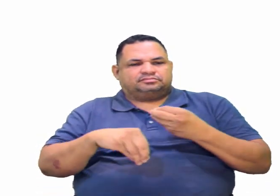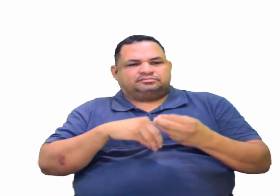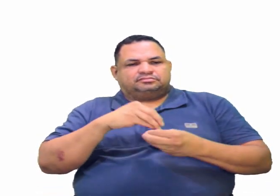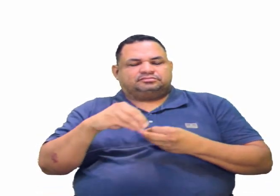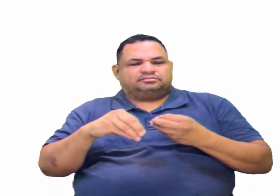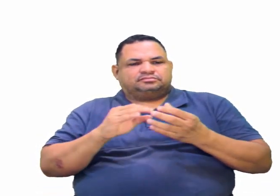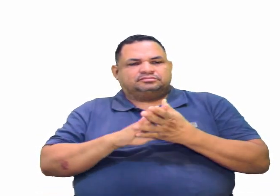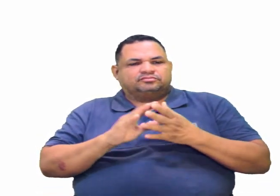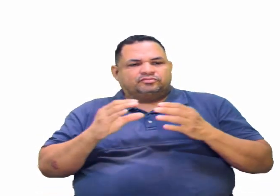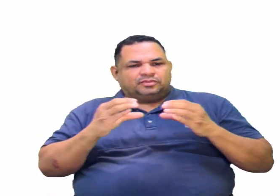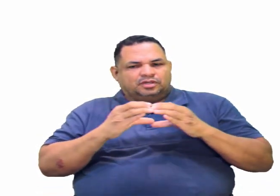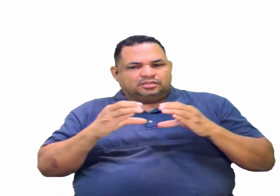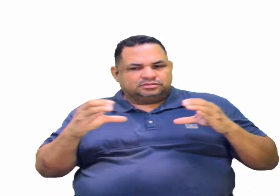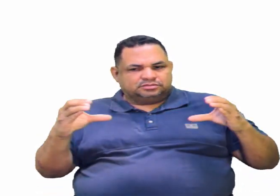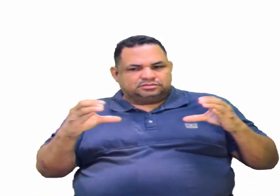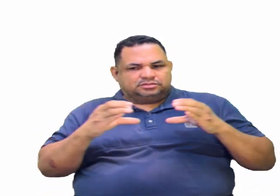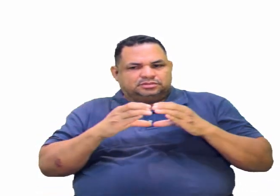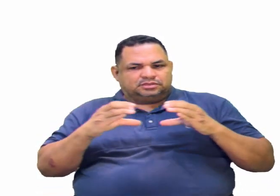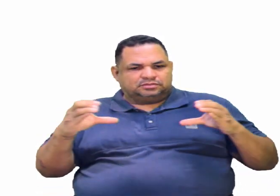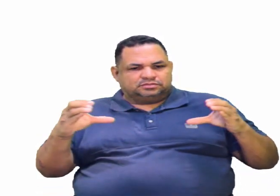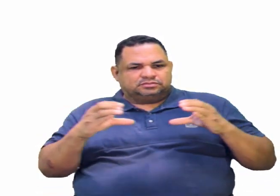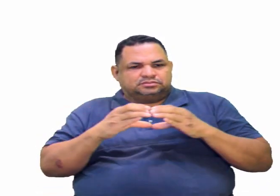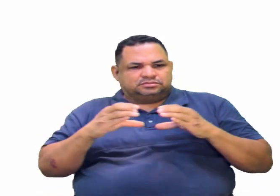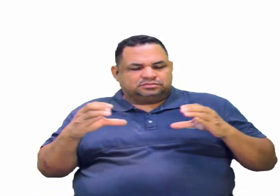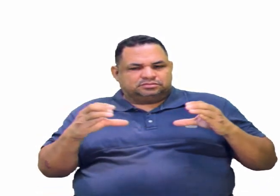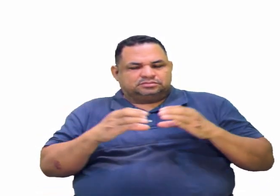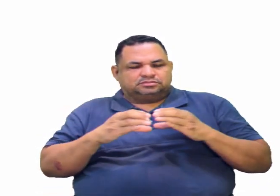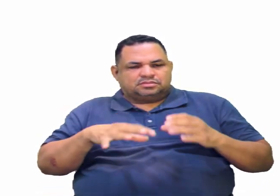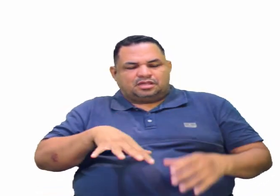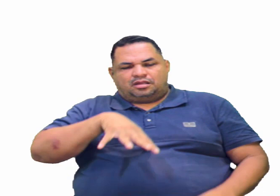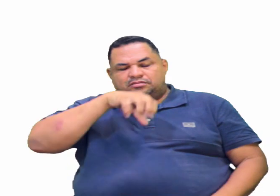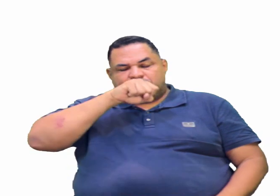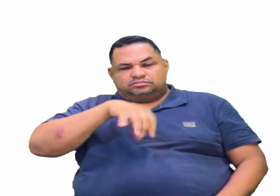solubilidade. D, volatilidade. E